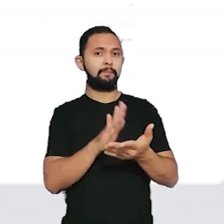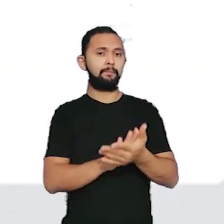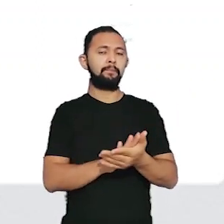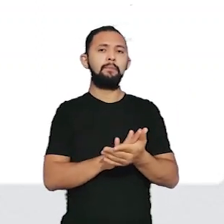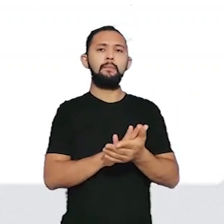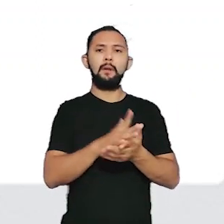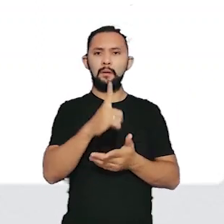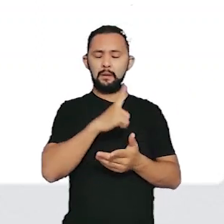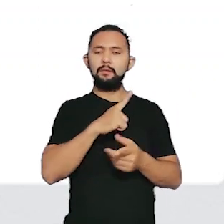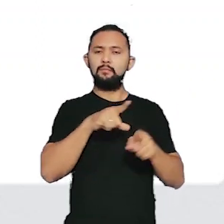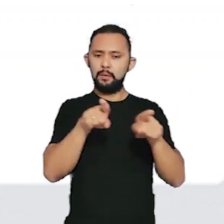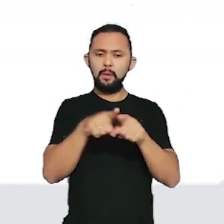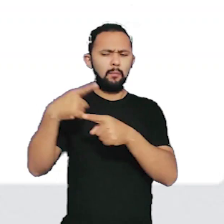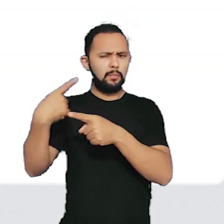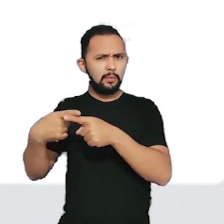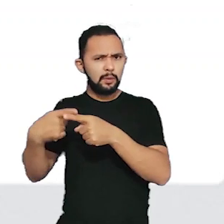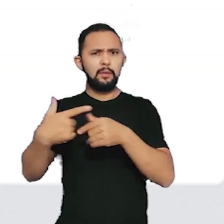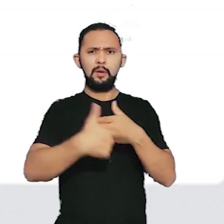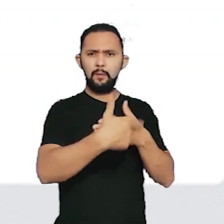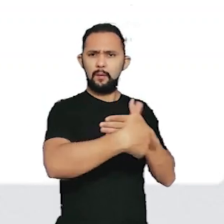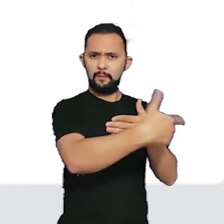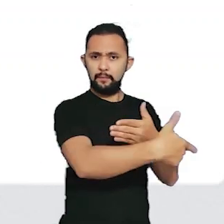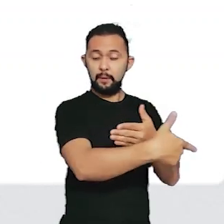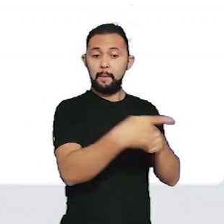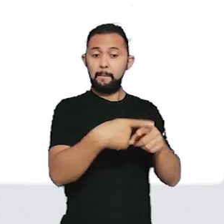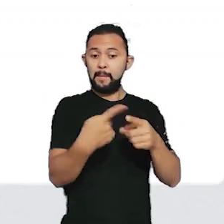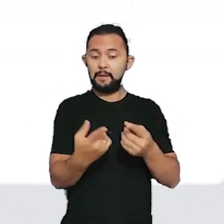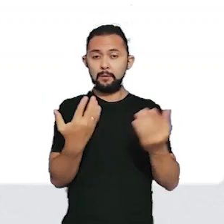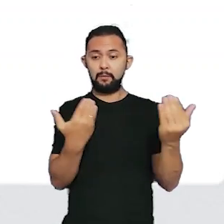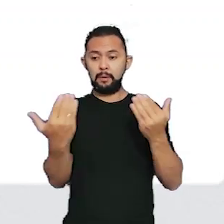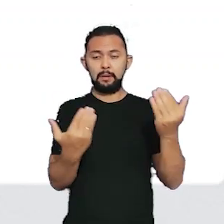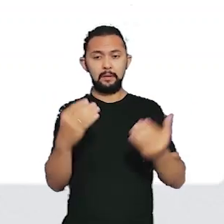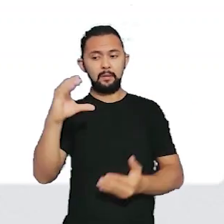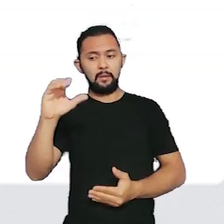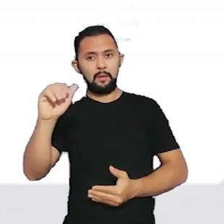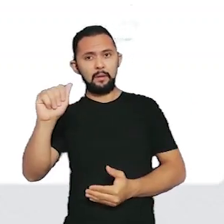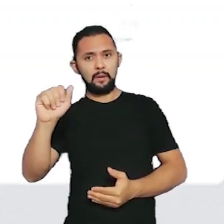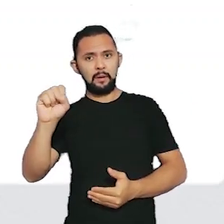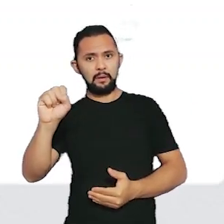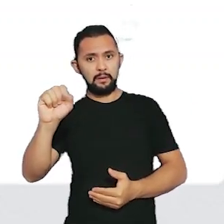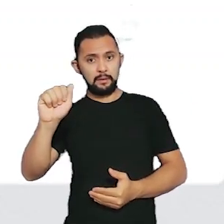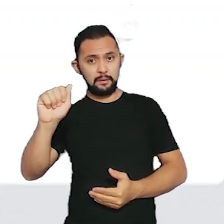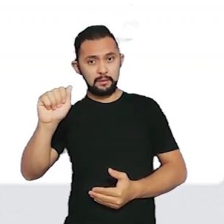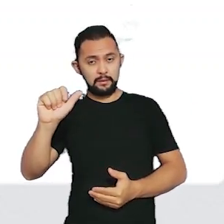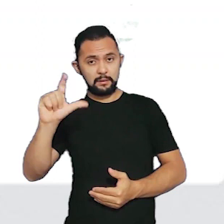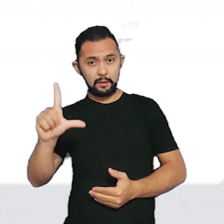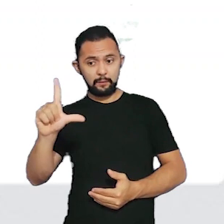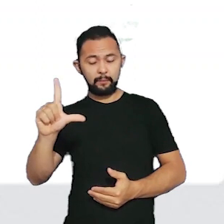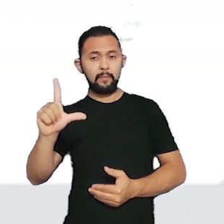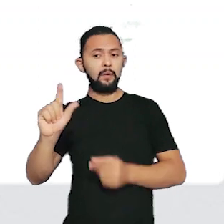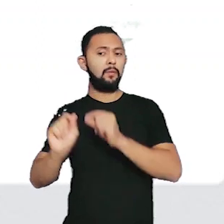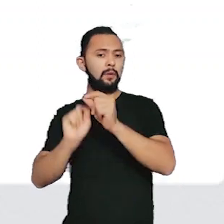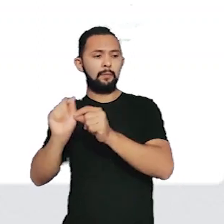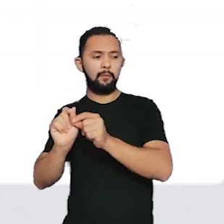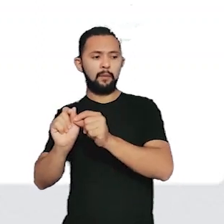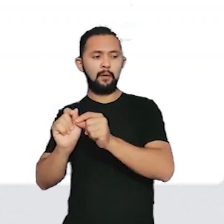causais, a subordinada, né, o conectivo da causa vai aparecer na subordinada. Aqui é o conectivo da consequência que vai